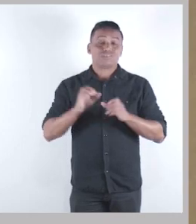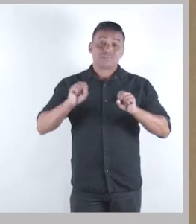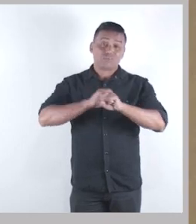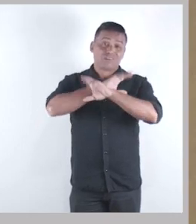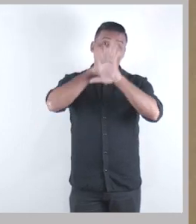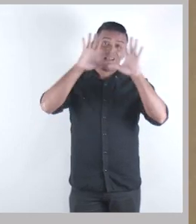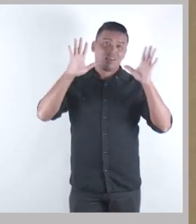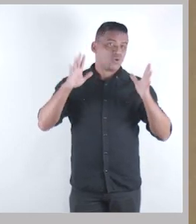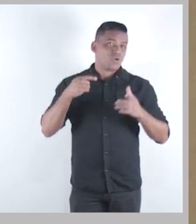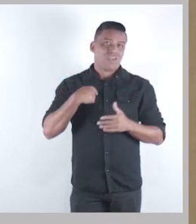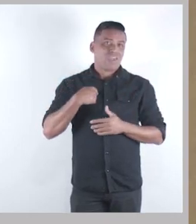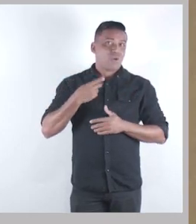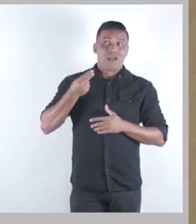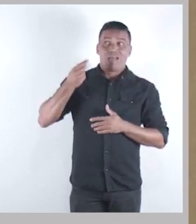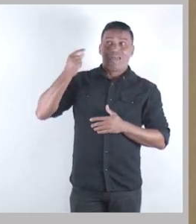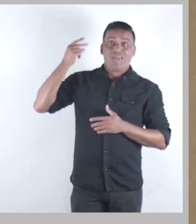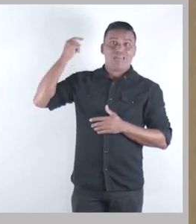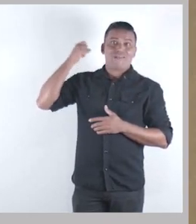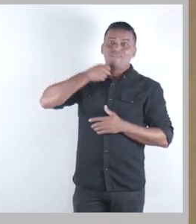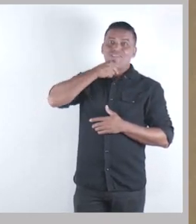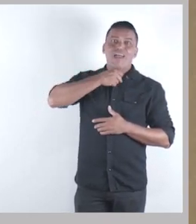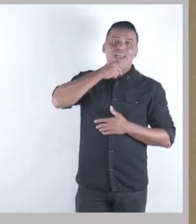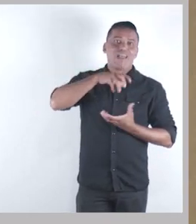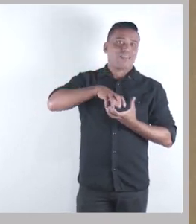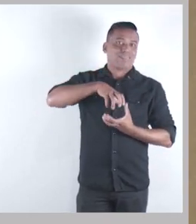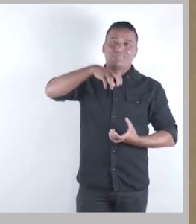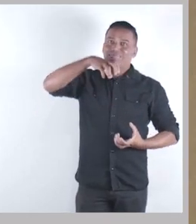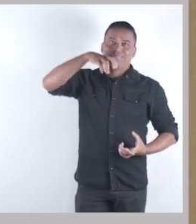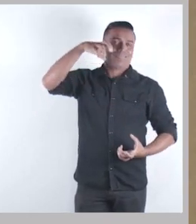sou tão antigo quanto possa parecer,